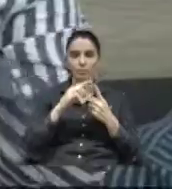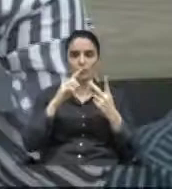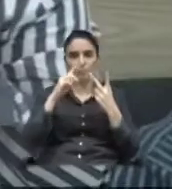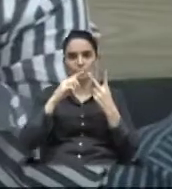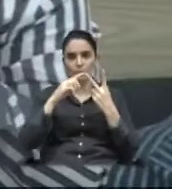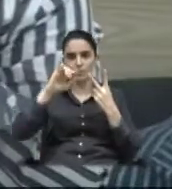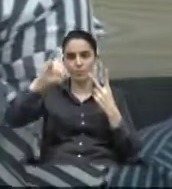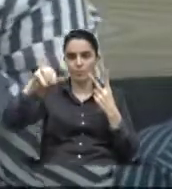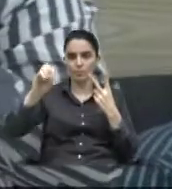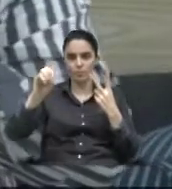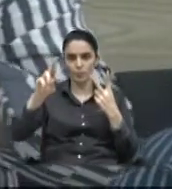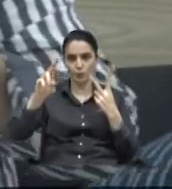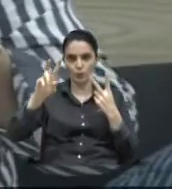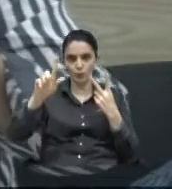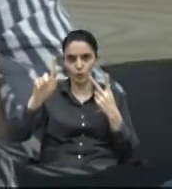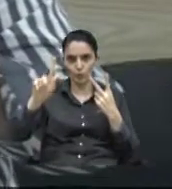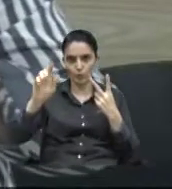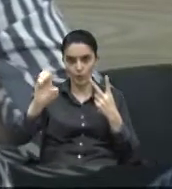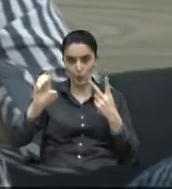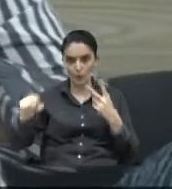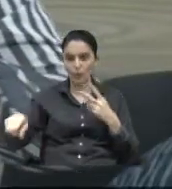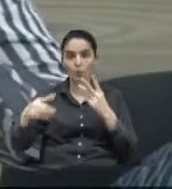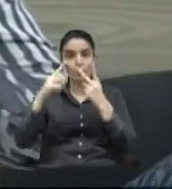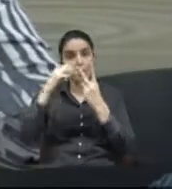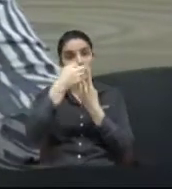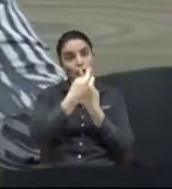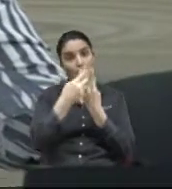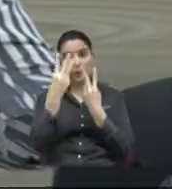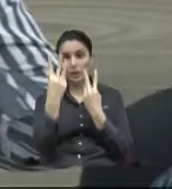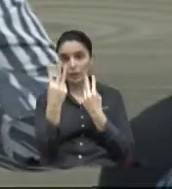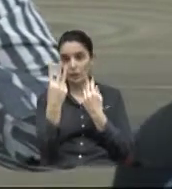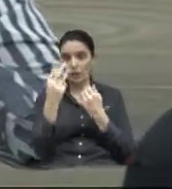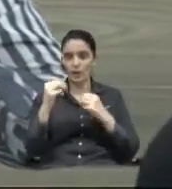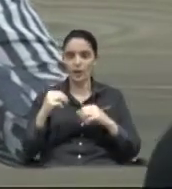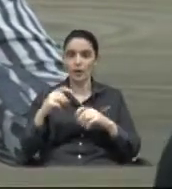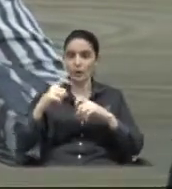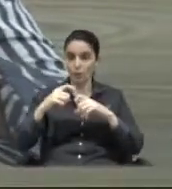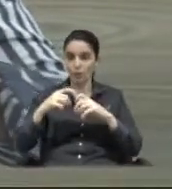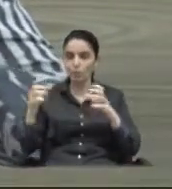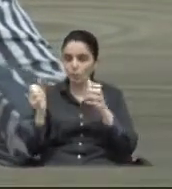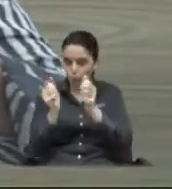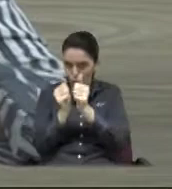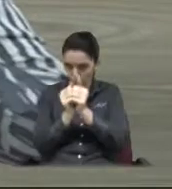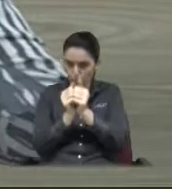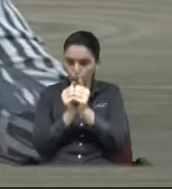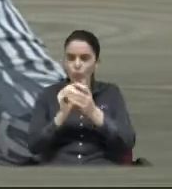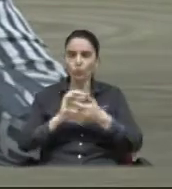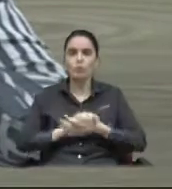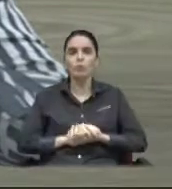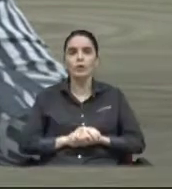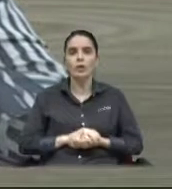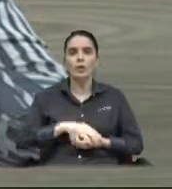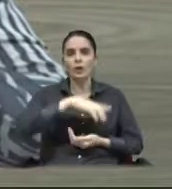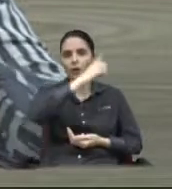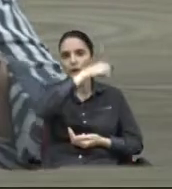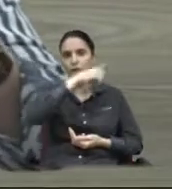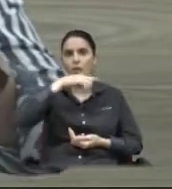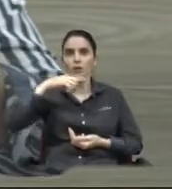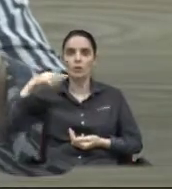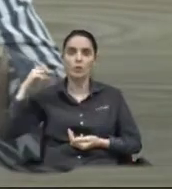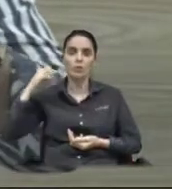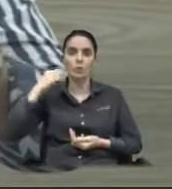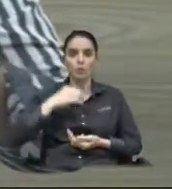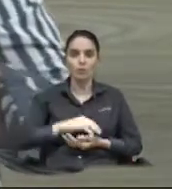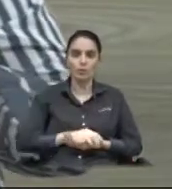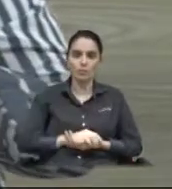Jorge, isso, doutor Jorge Oyama, né? Sempre os três juntos. Então, realmente, às vezes, a gente nos cabe, quanto vereadores, às vezes, a